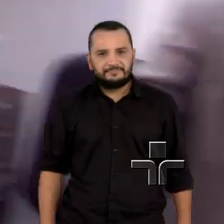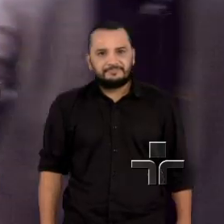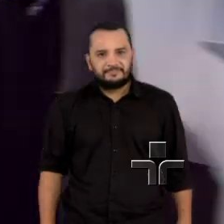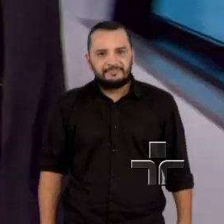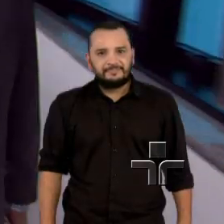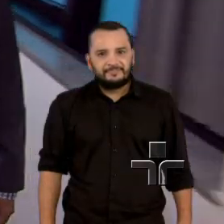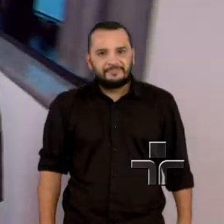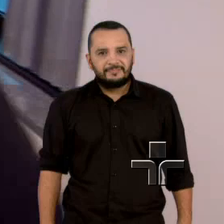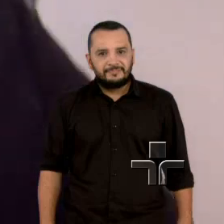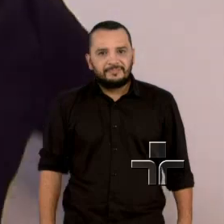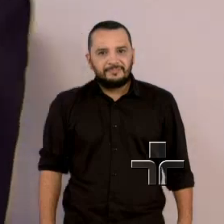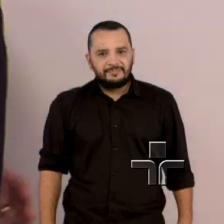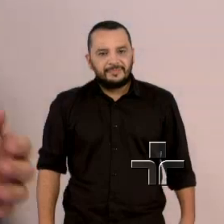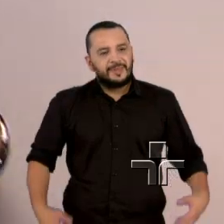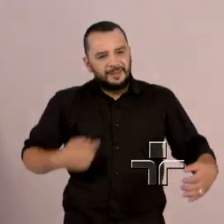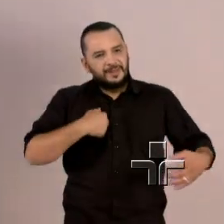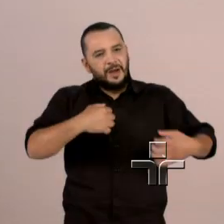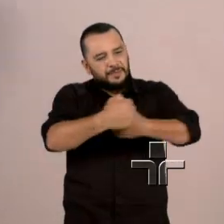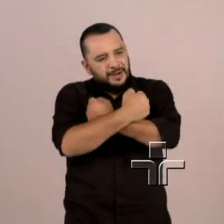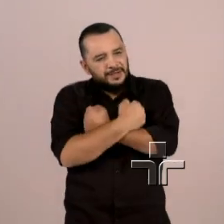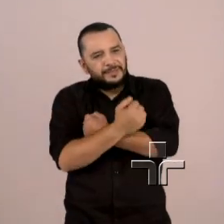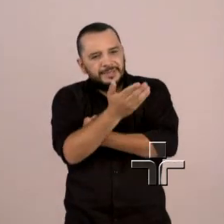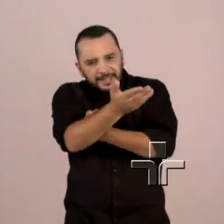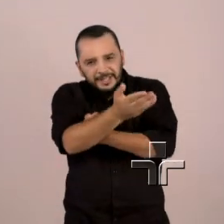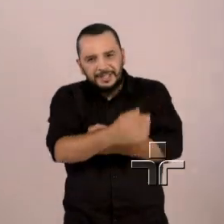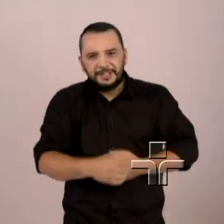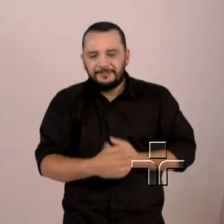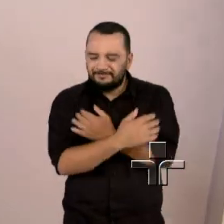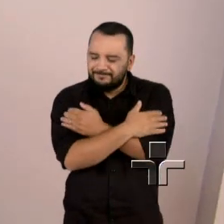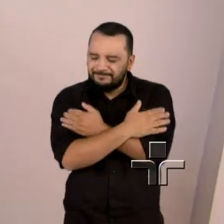E aí, Romer? Um abraço. E aí, cara?